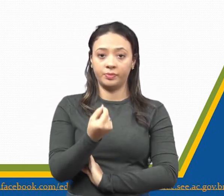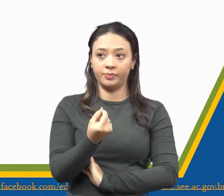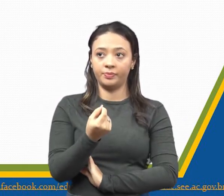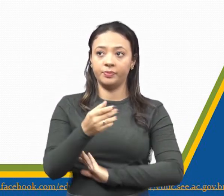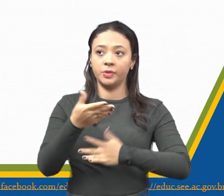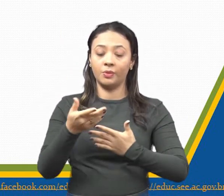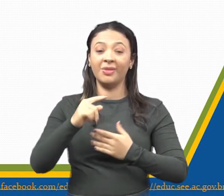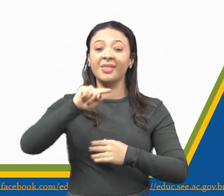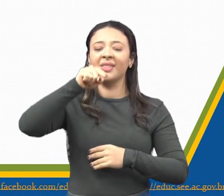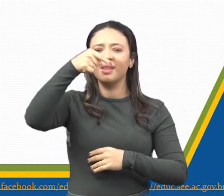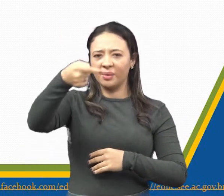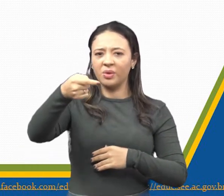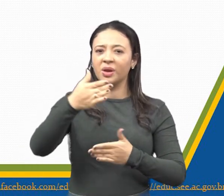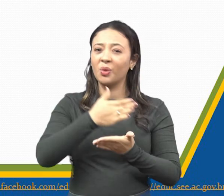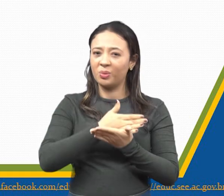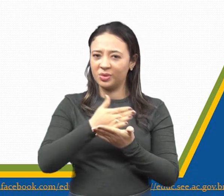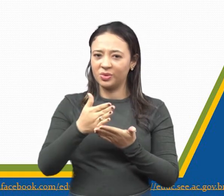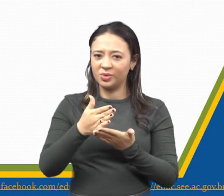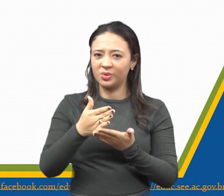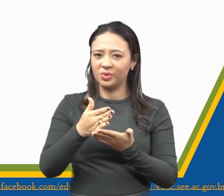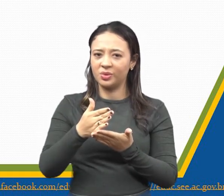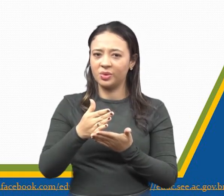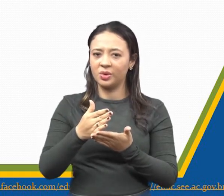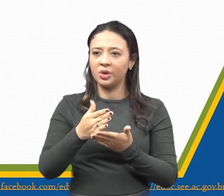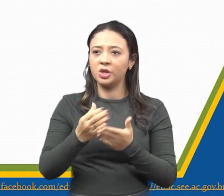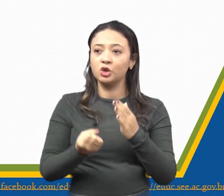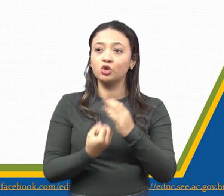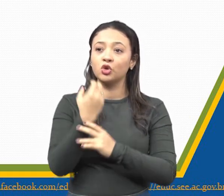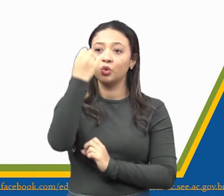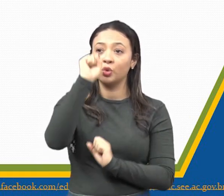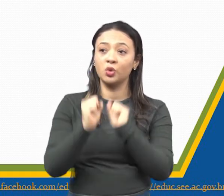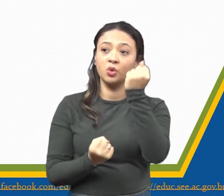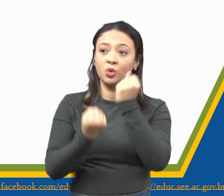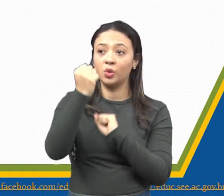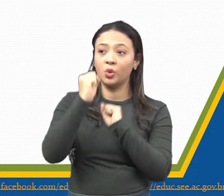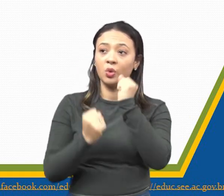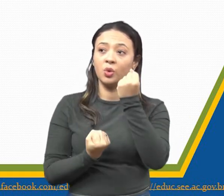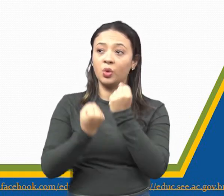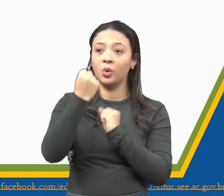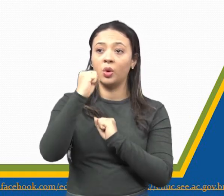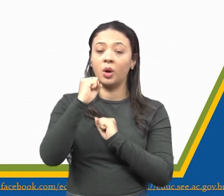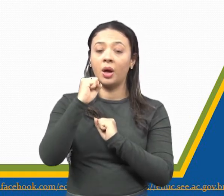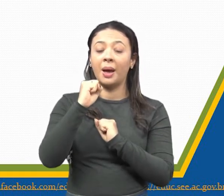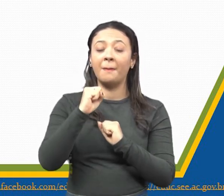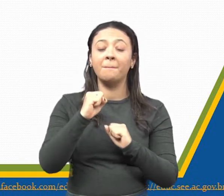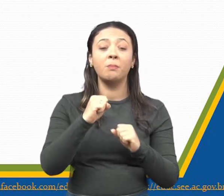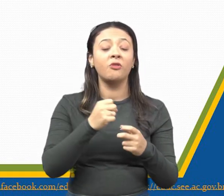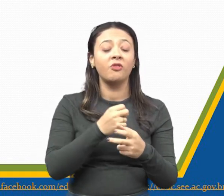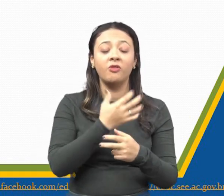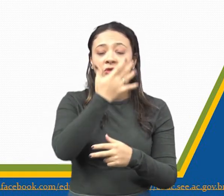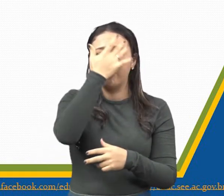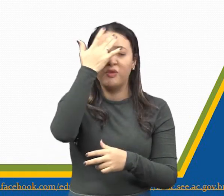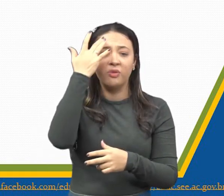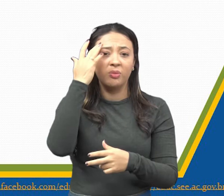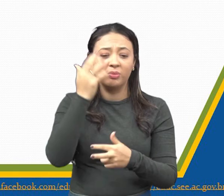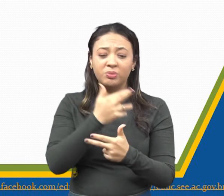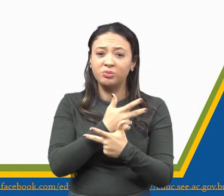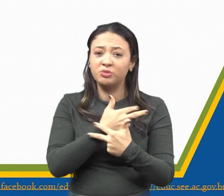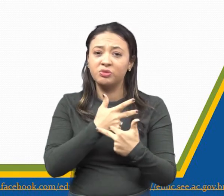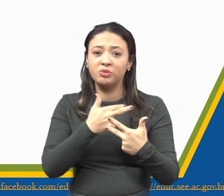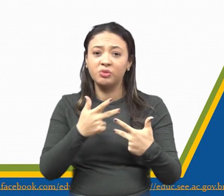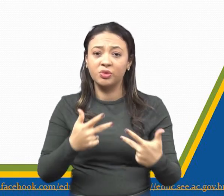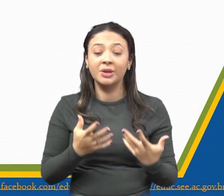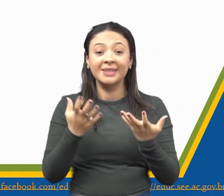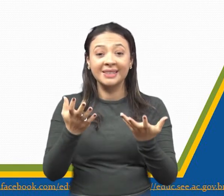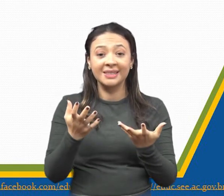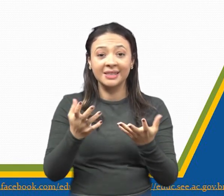de industrialização, que funcionou como um dos principais fatores para o deslocamento da população da área